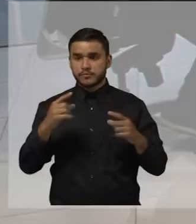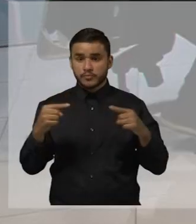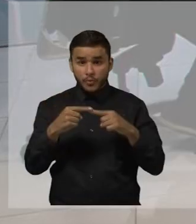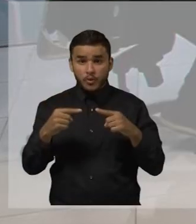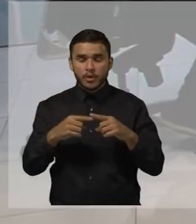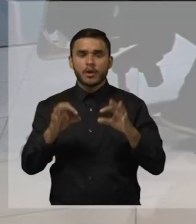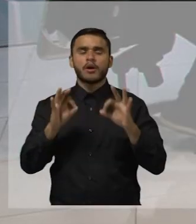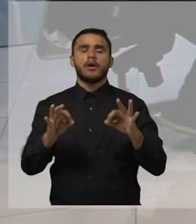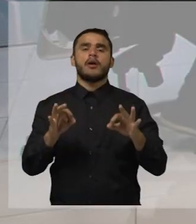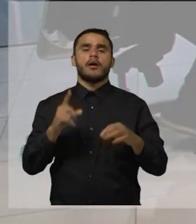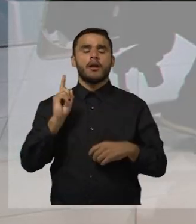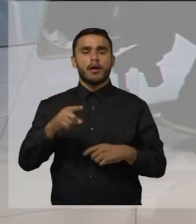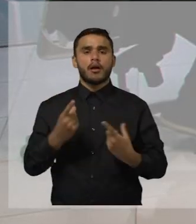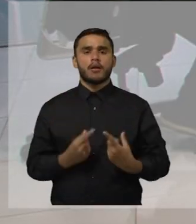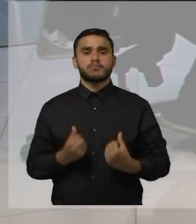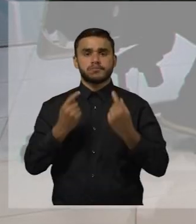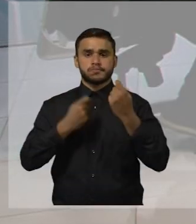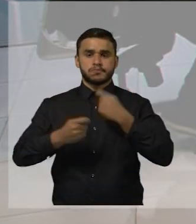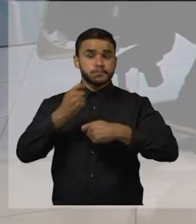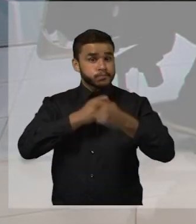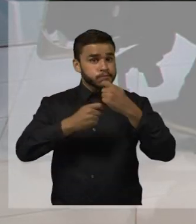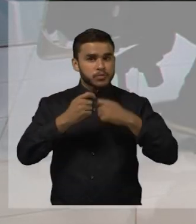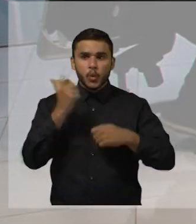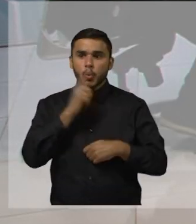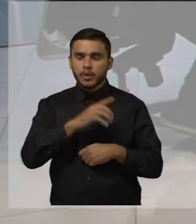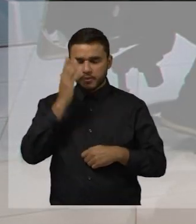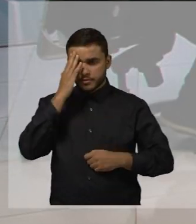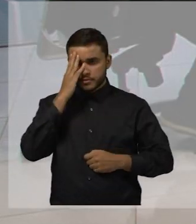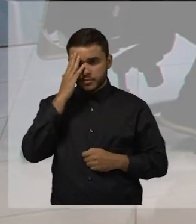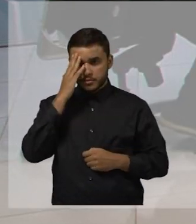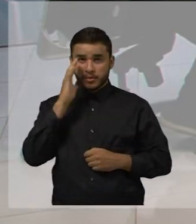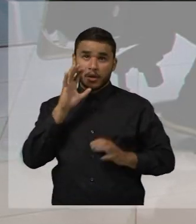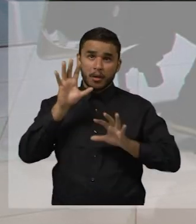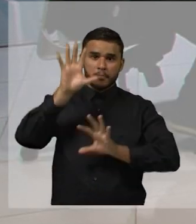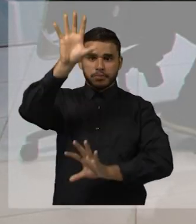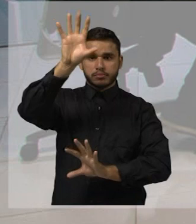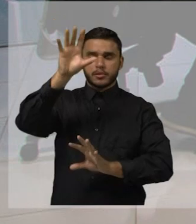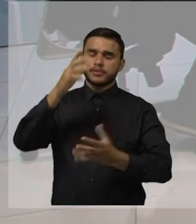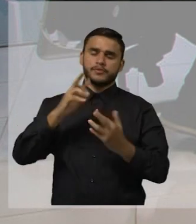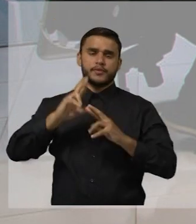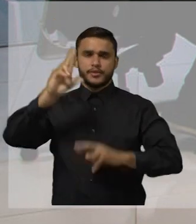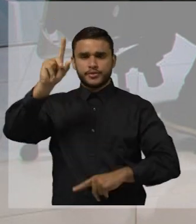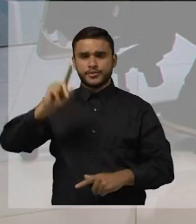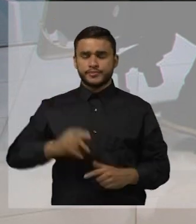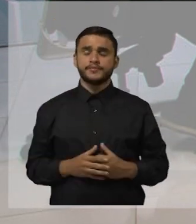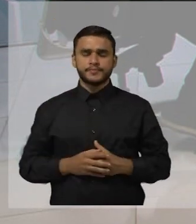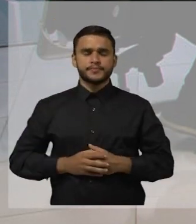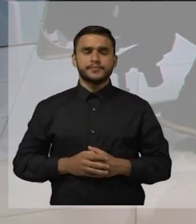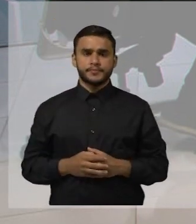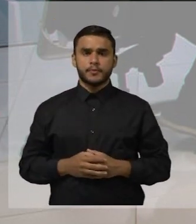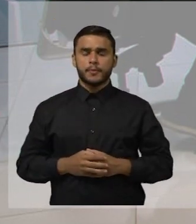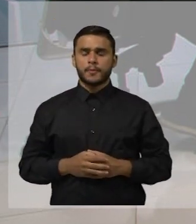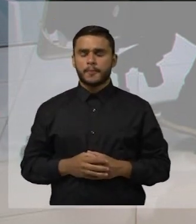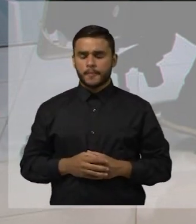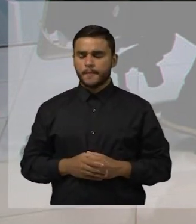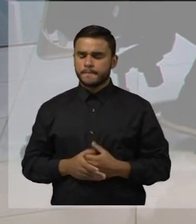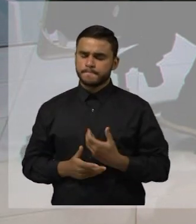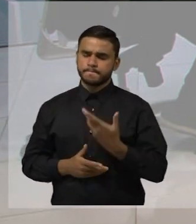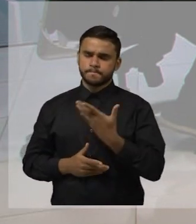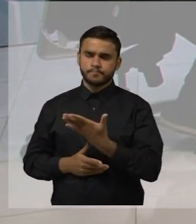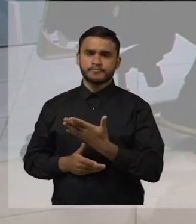mercado. Então, distancia esse pessoal da questão regional. Professor Roberto, pelo que